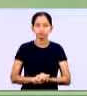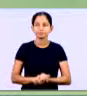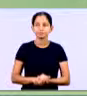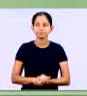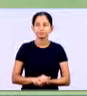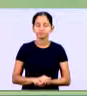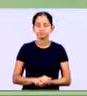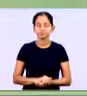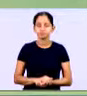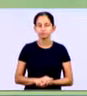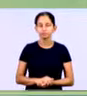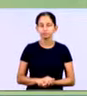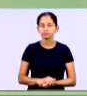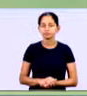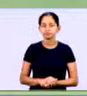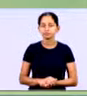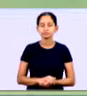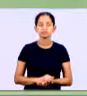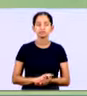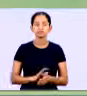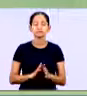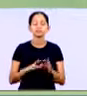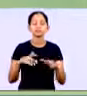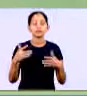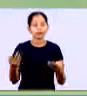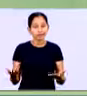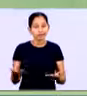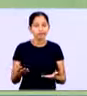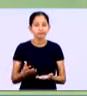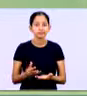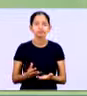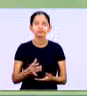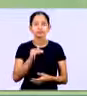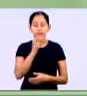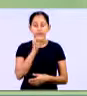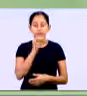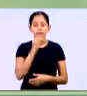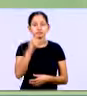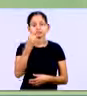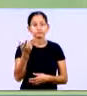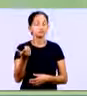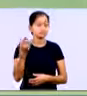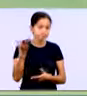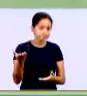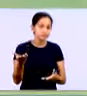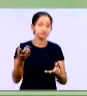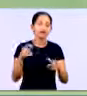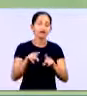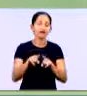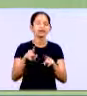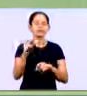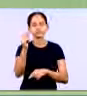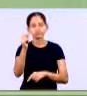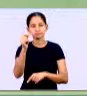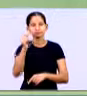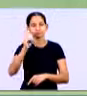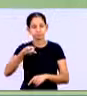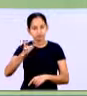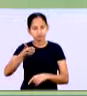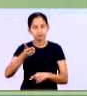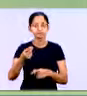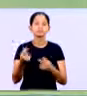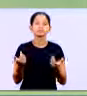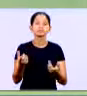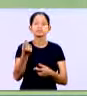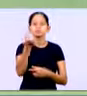né? E o capital fixo, definido da maneira que a gente explicou lá, né? O capital fixo, né, define-se assim: